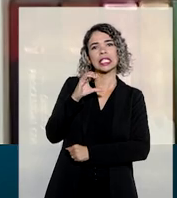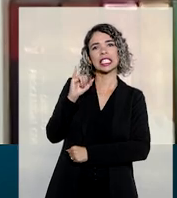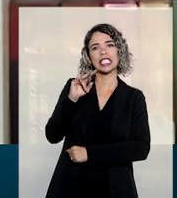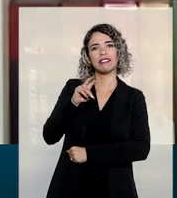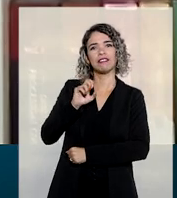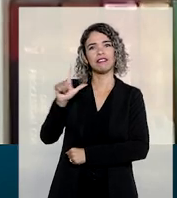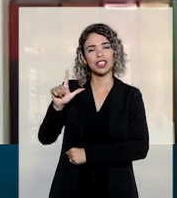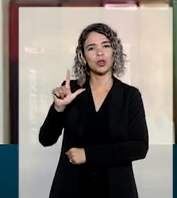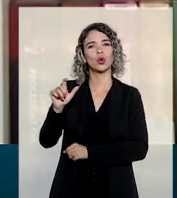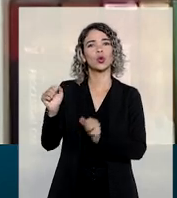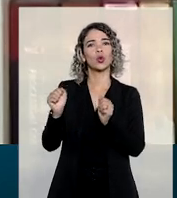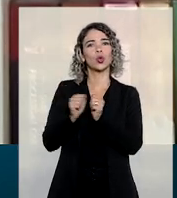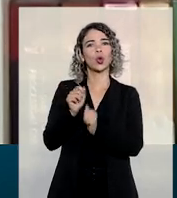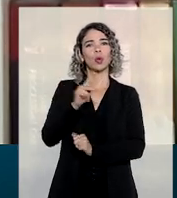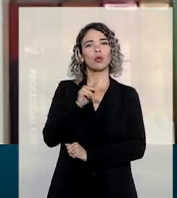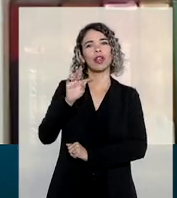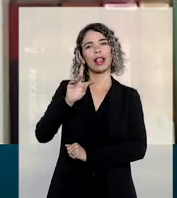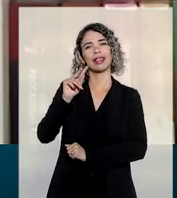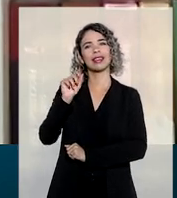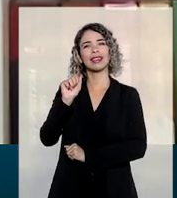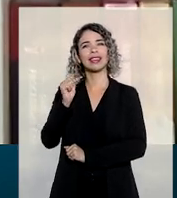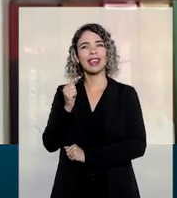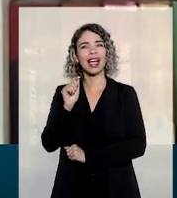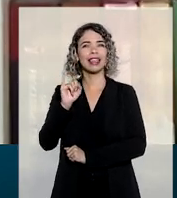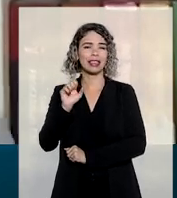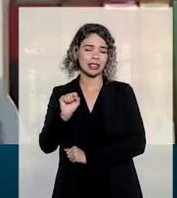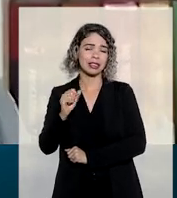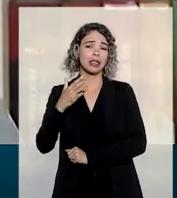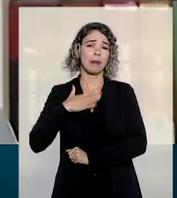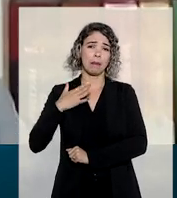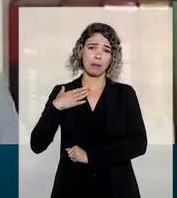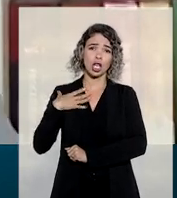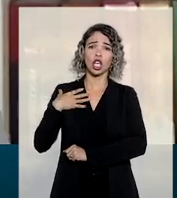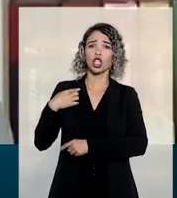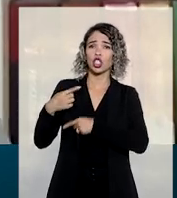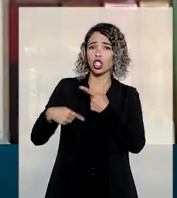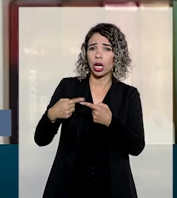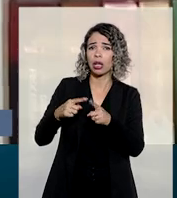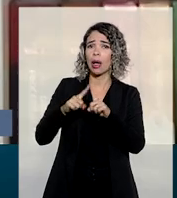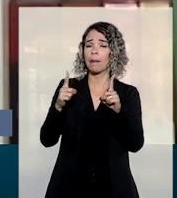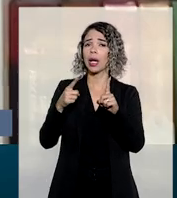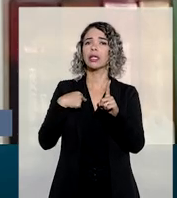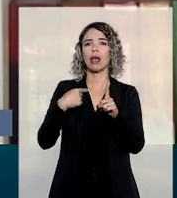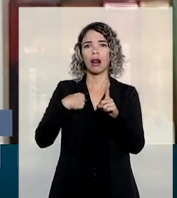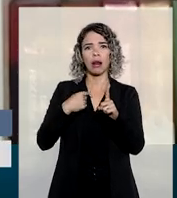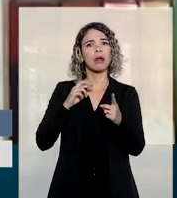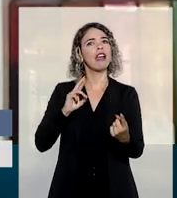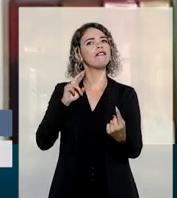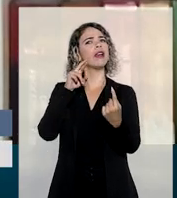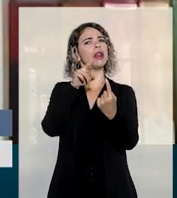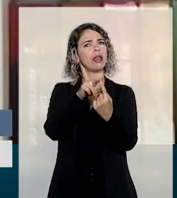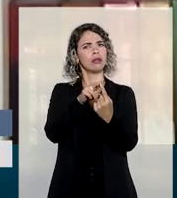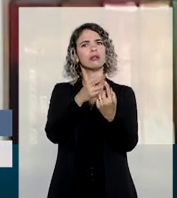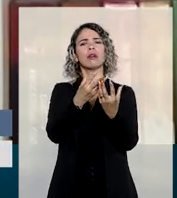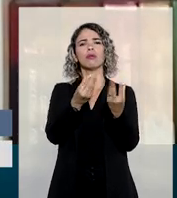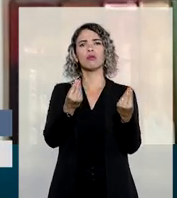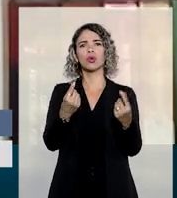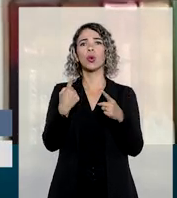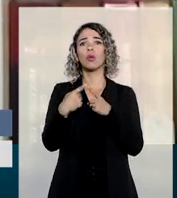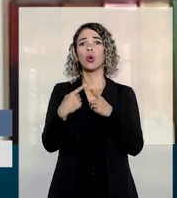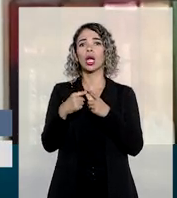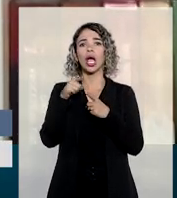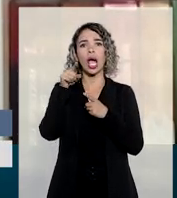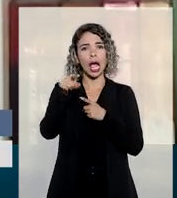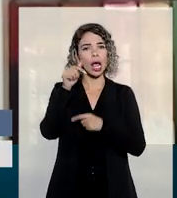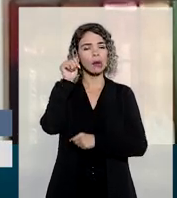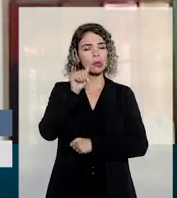processo civil com a professora Thaís, que para mim, que é uma professora da minha geração, mas para mim é uma referência, em vários